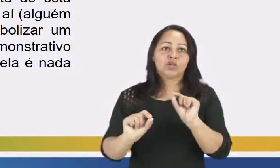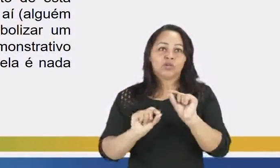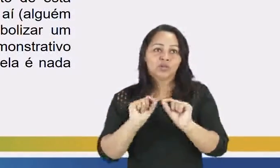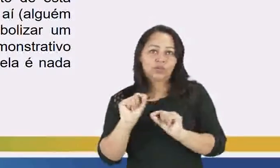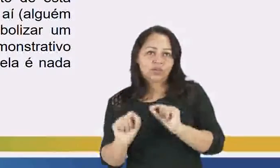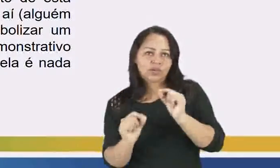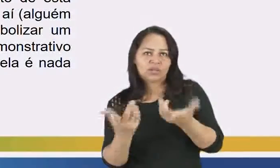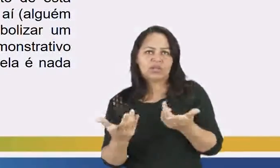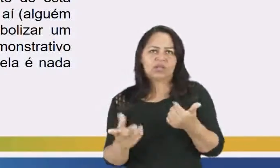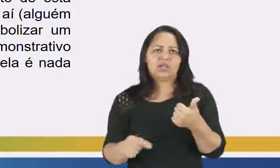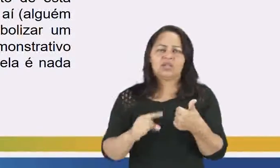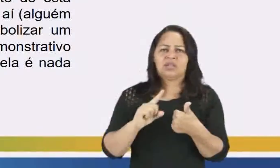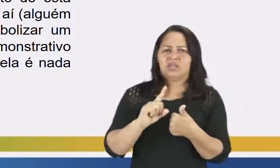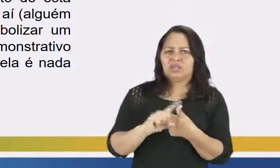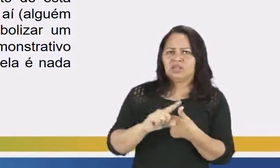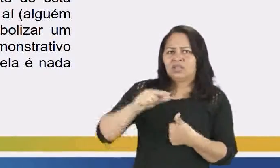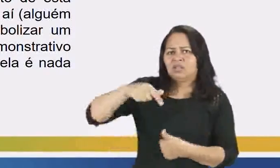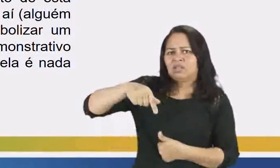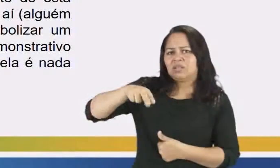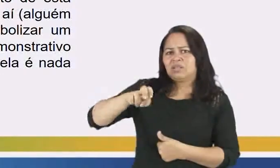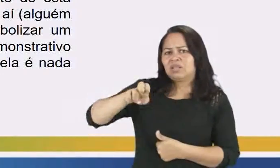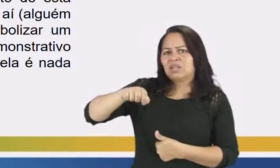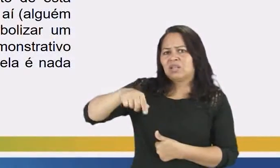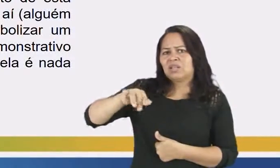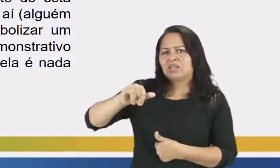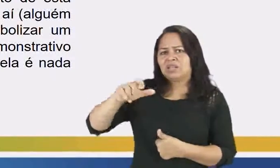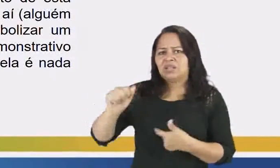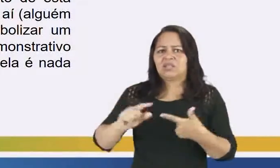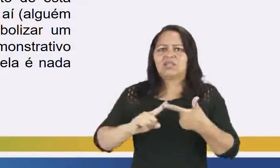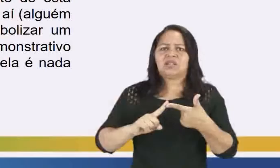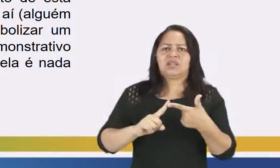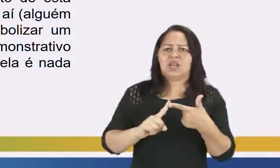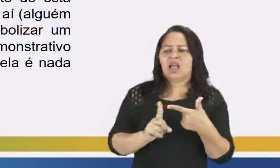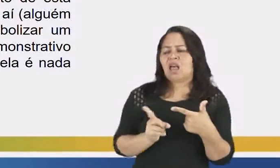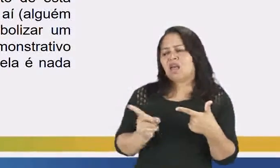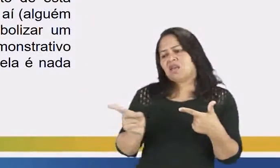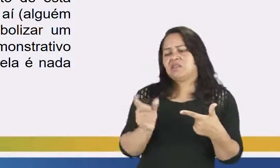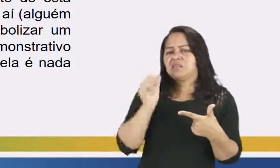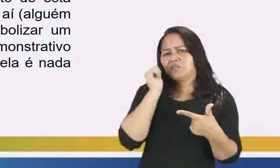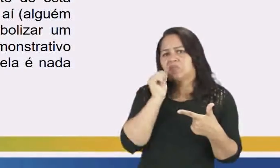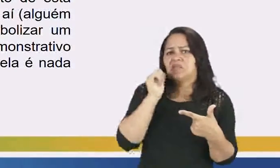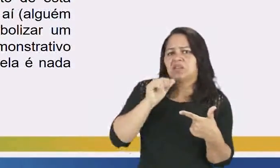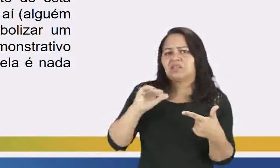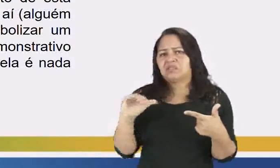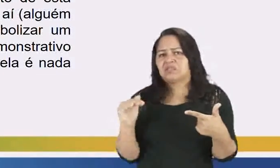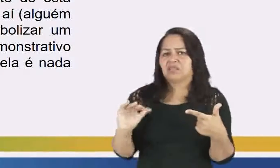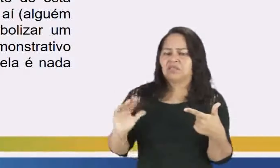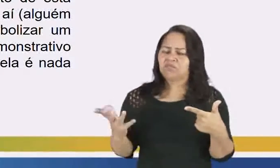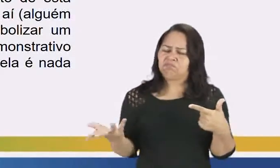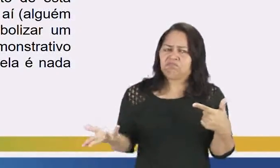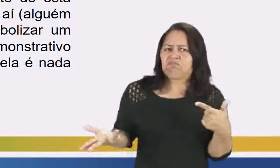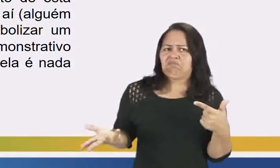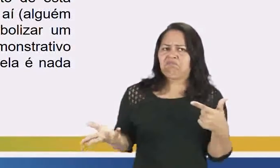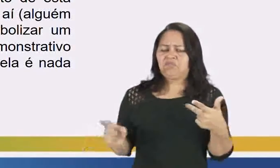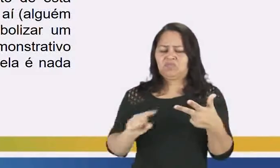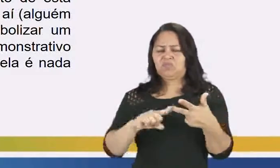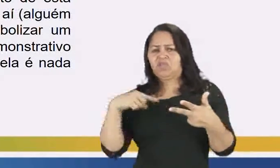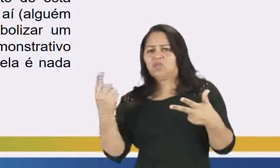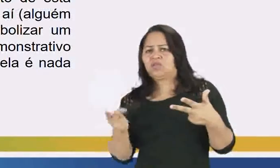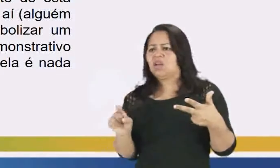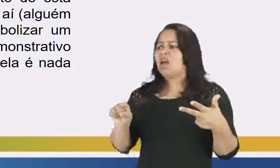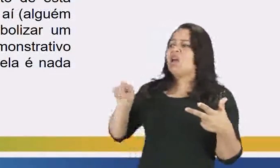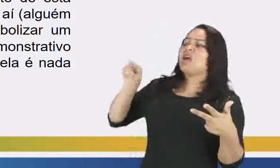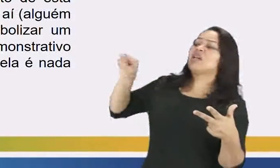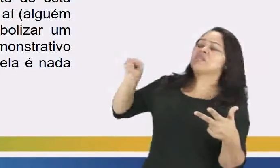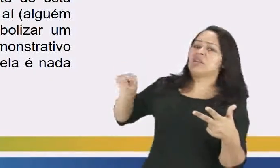ser chamada por Norberto de esta mulherzinha, alguém que ainda está próxima dele. Depois de essa aí, alguém